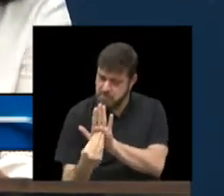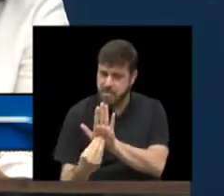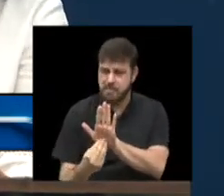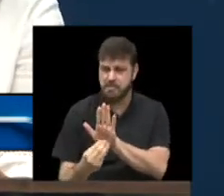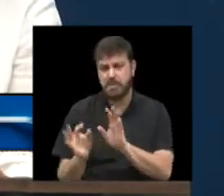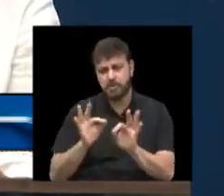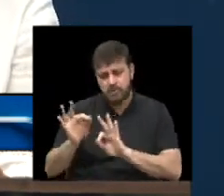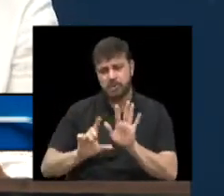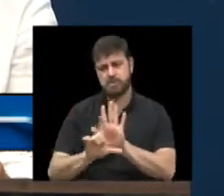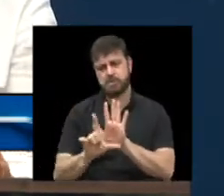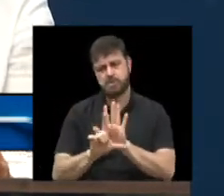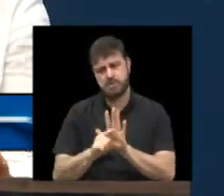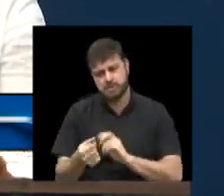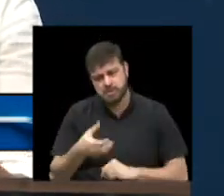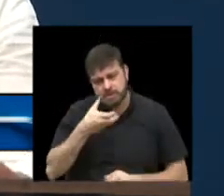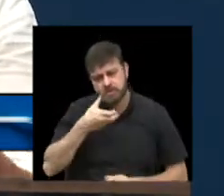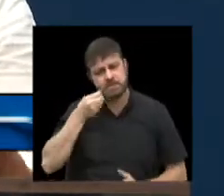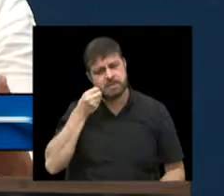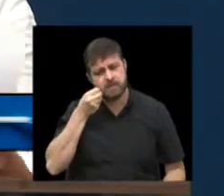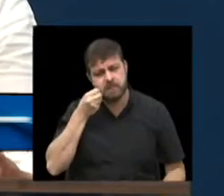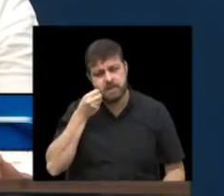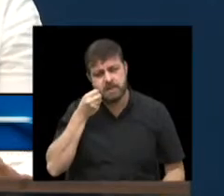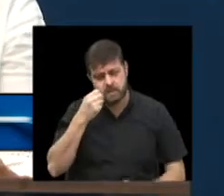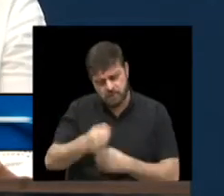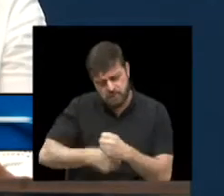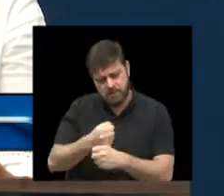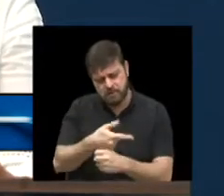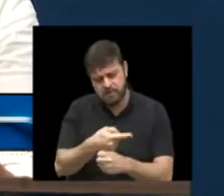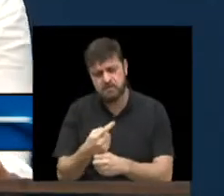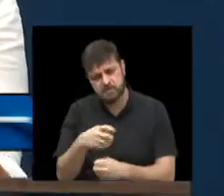na lei orçamentária, que é, na verdade, o que define...